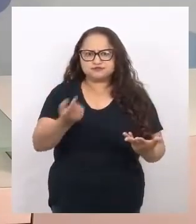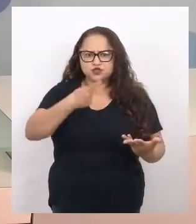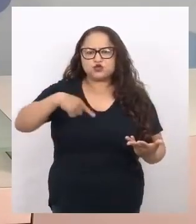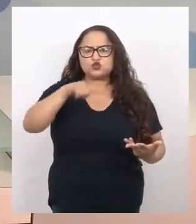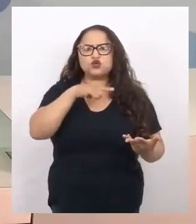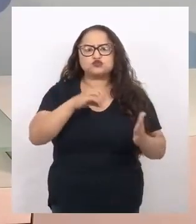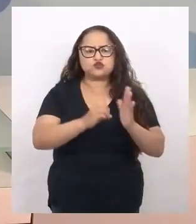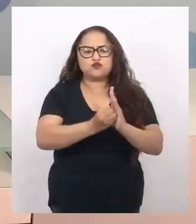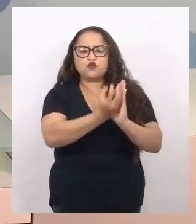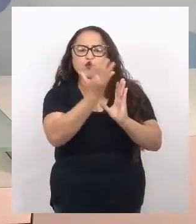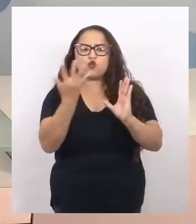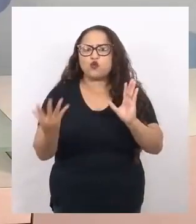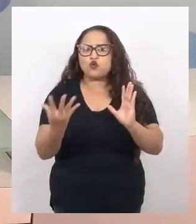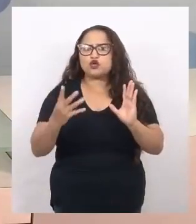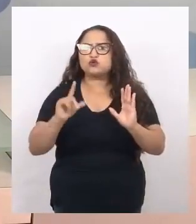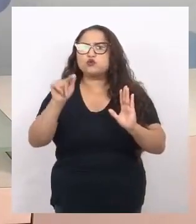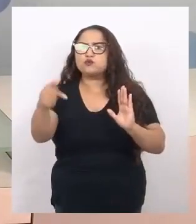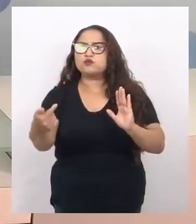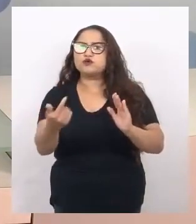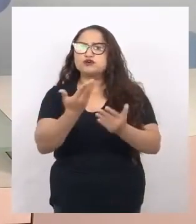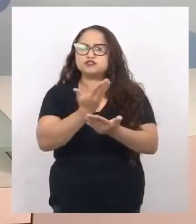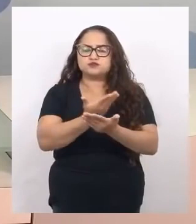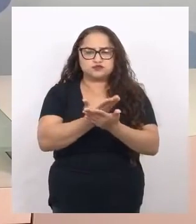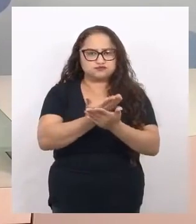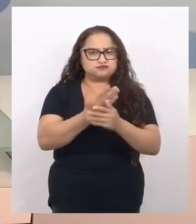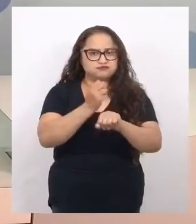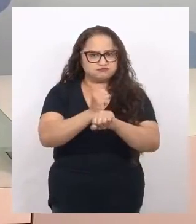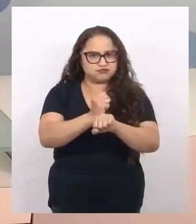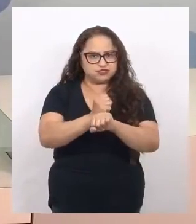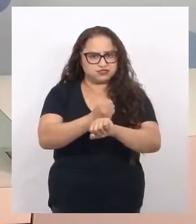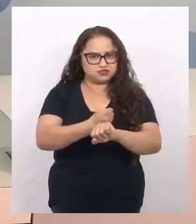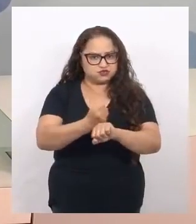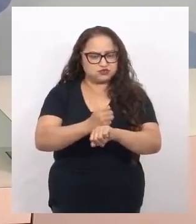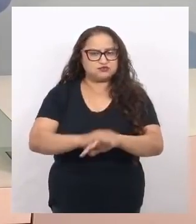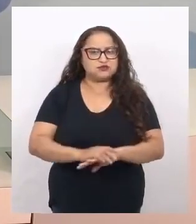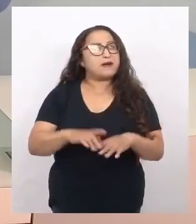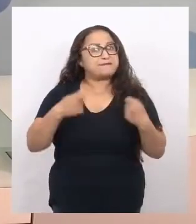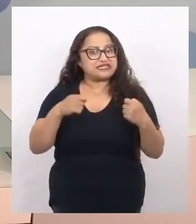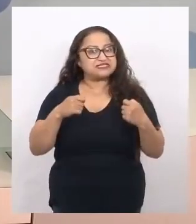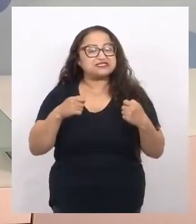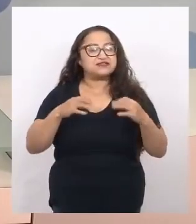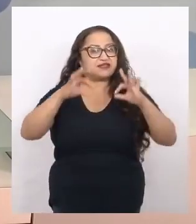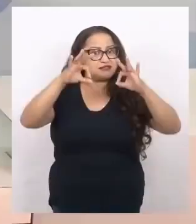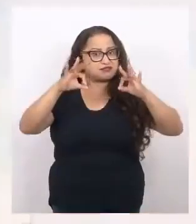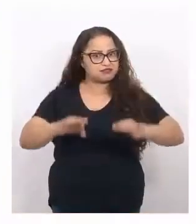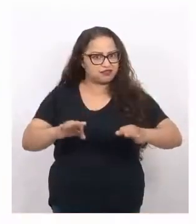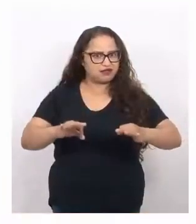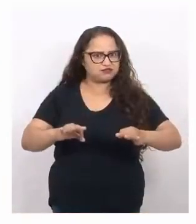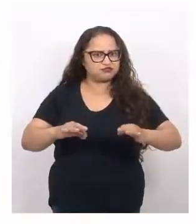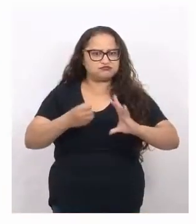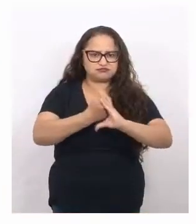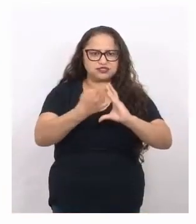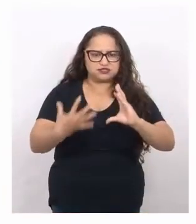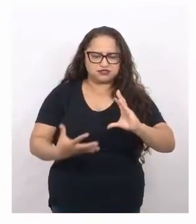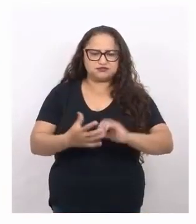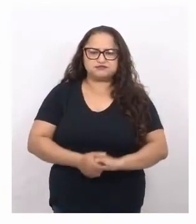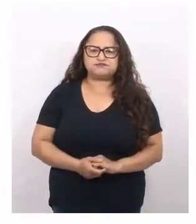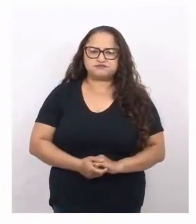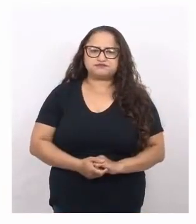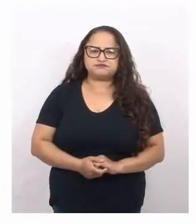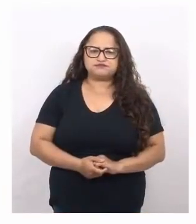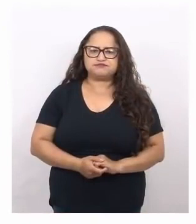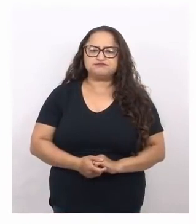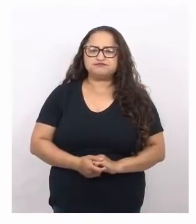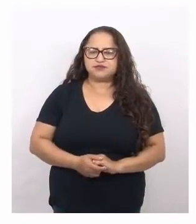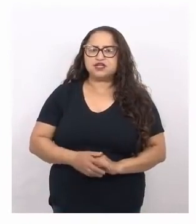currículo para o ano que vem, então a atribuição tem que estar bem redondinha nesses aspectos. A gente pode colocar na tela, eu